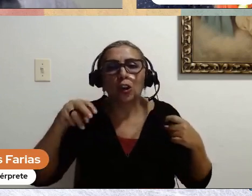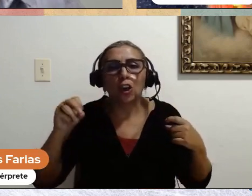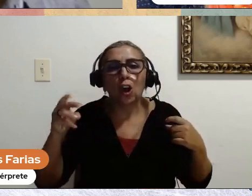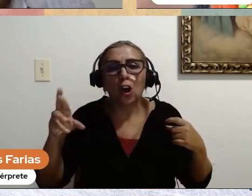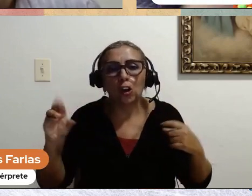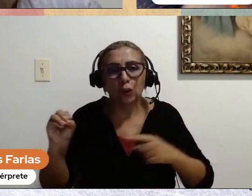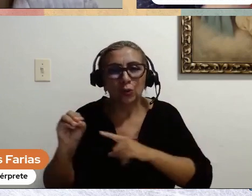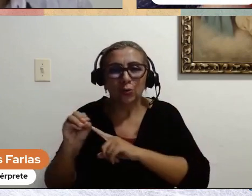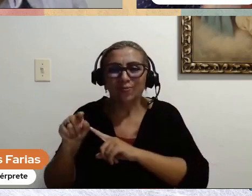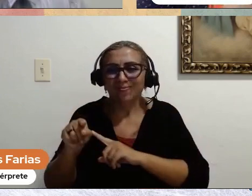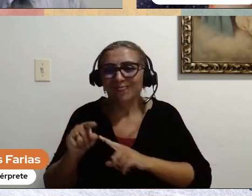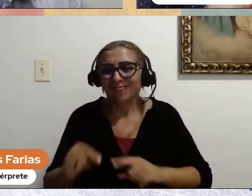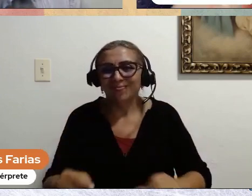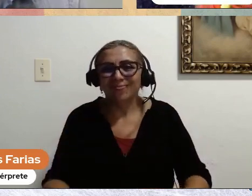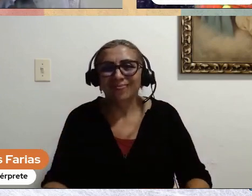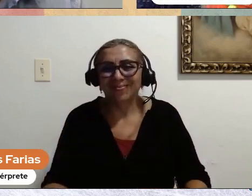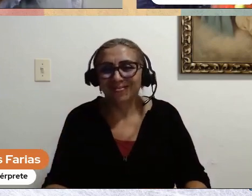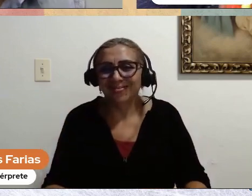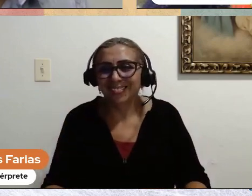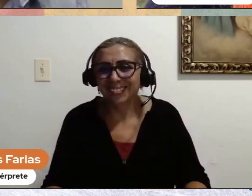sonoro.